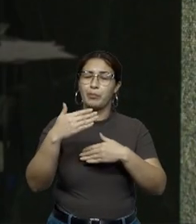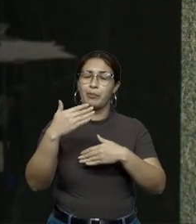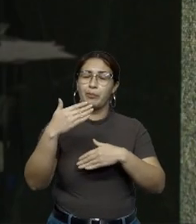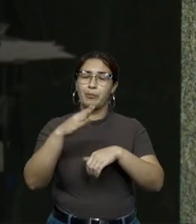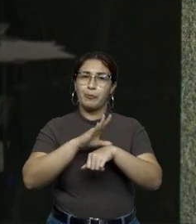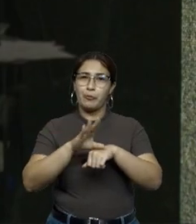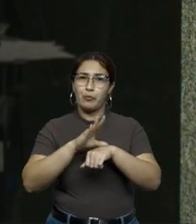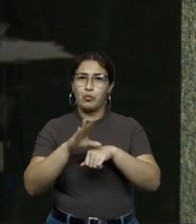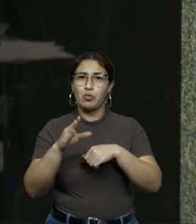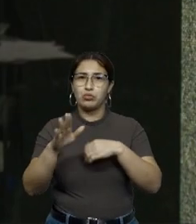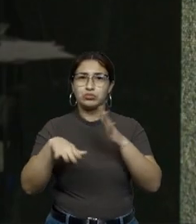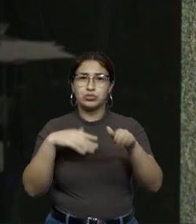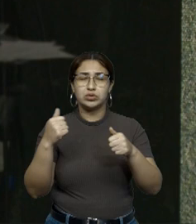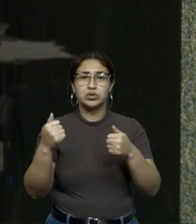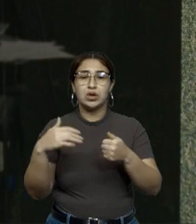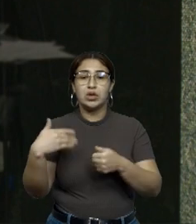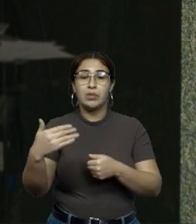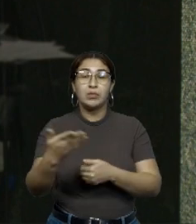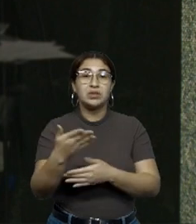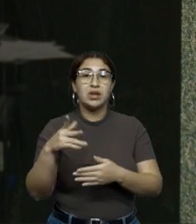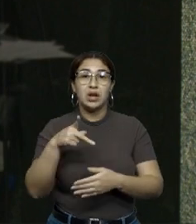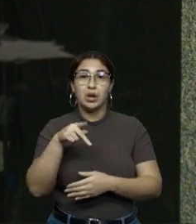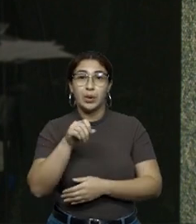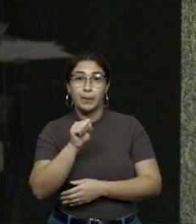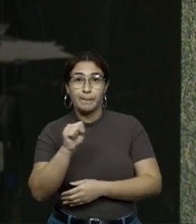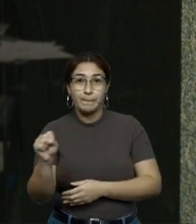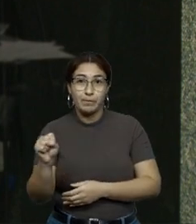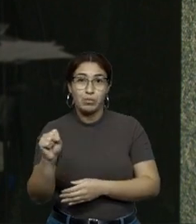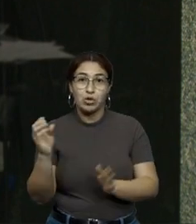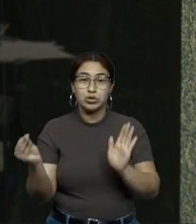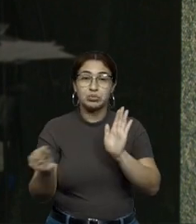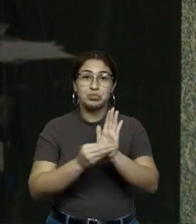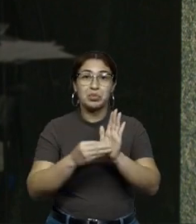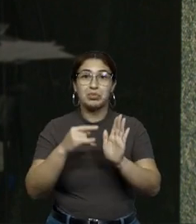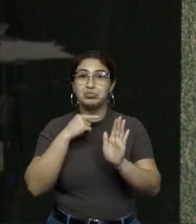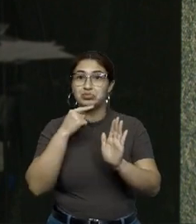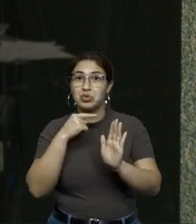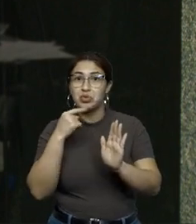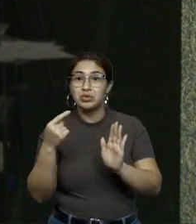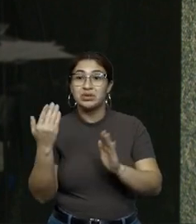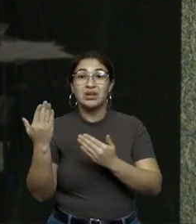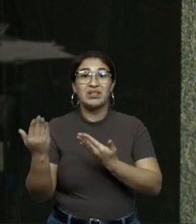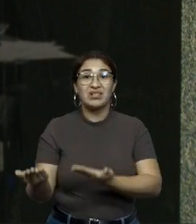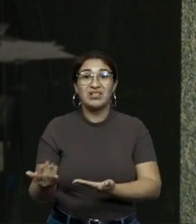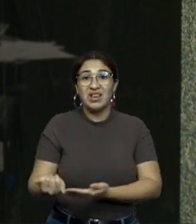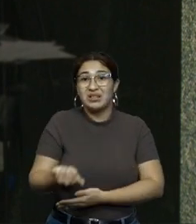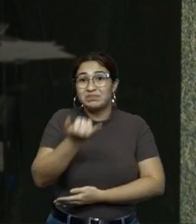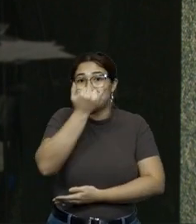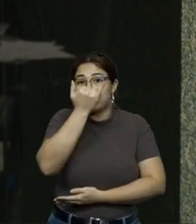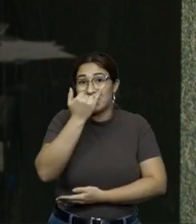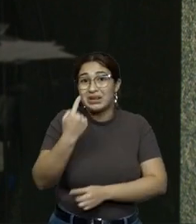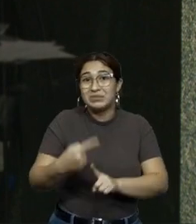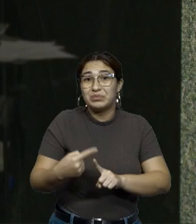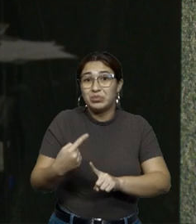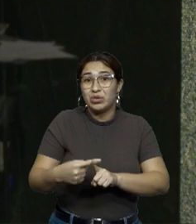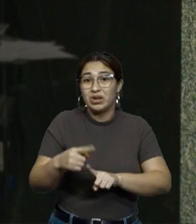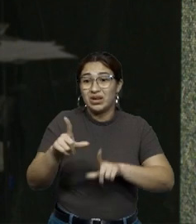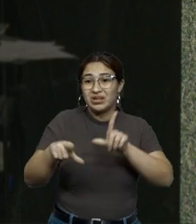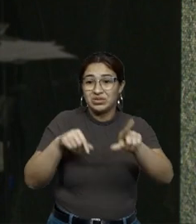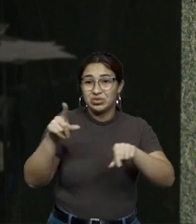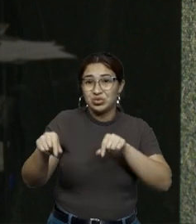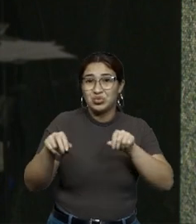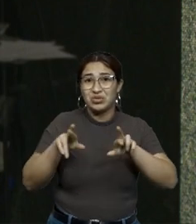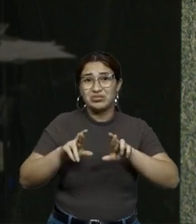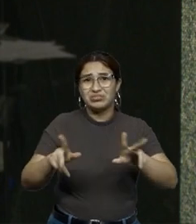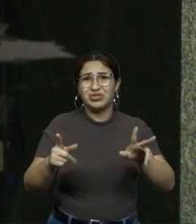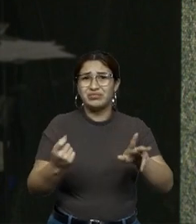vez a sua pós-graduação acabaram é se sentindo prejudicados pelo processo da Escolha que foi feito com a